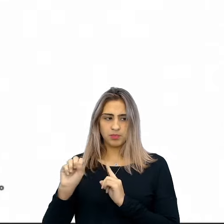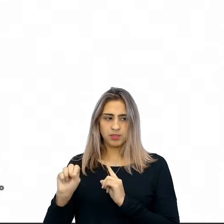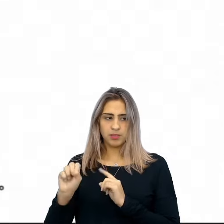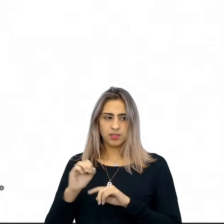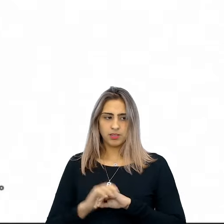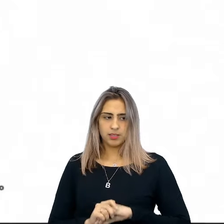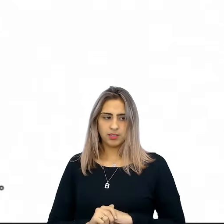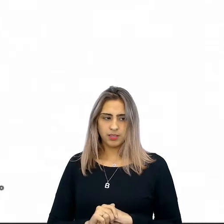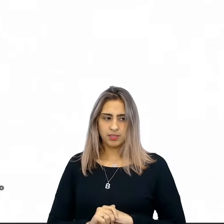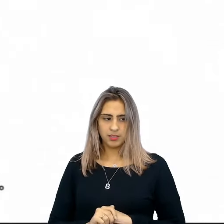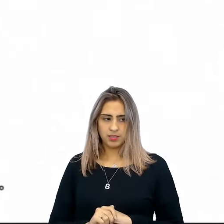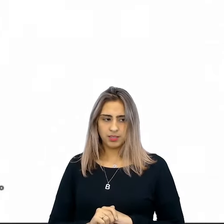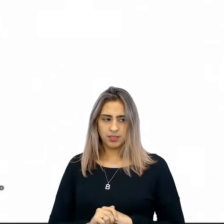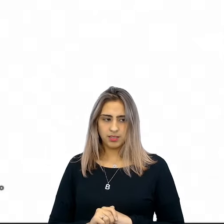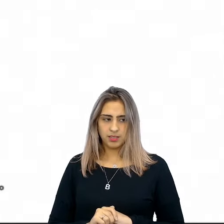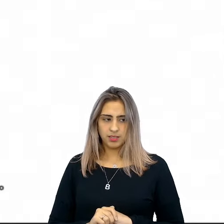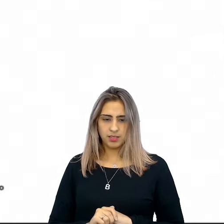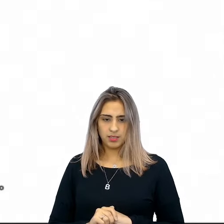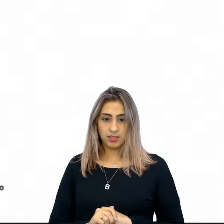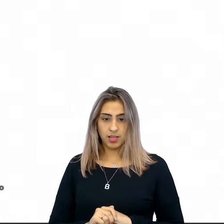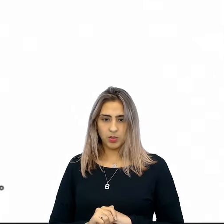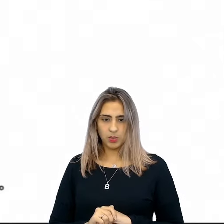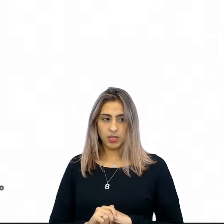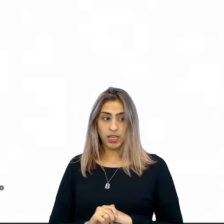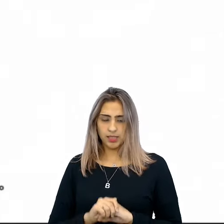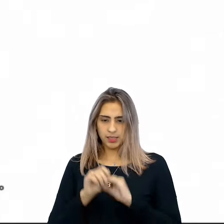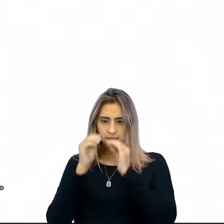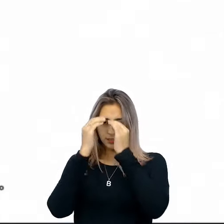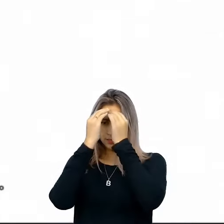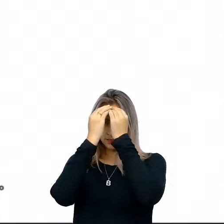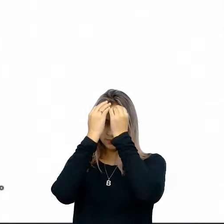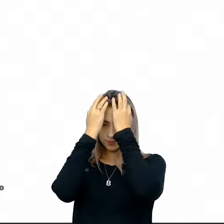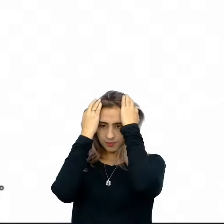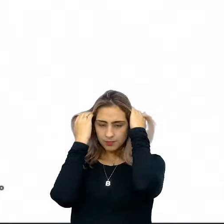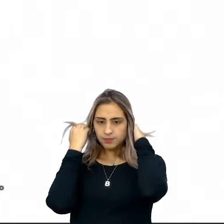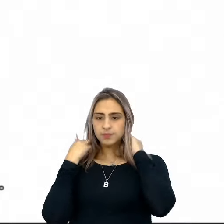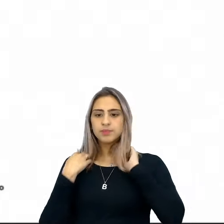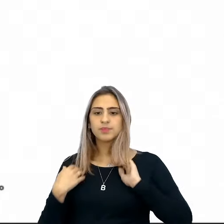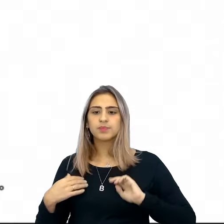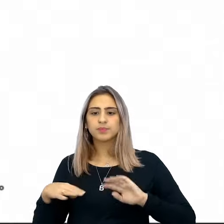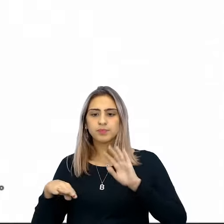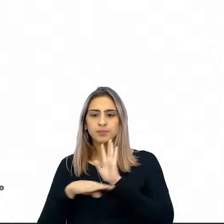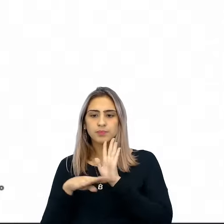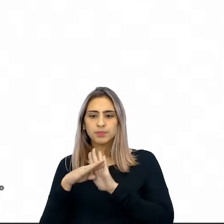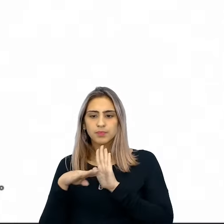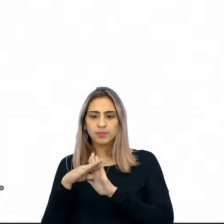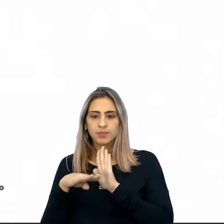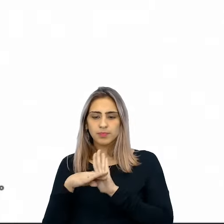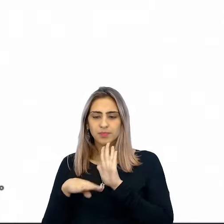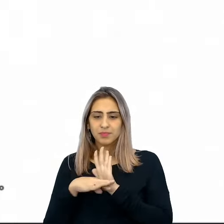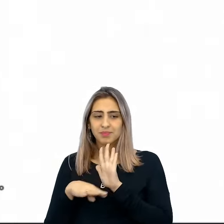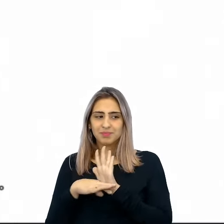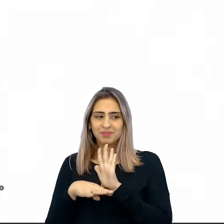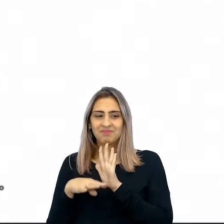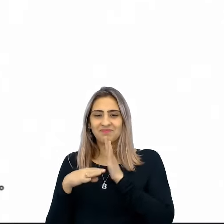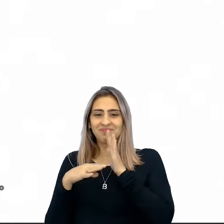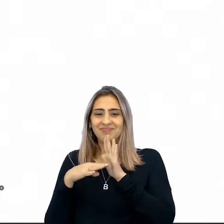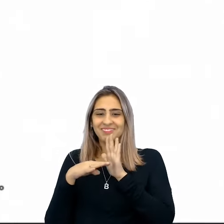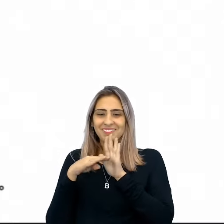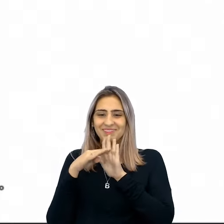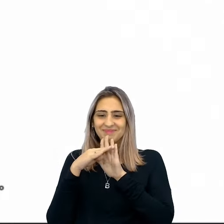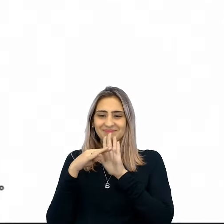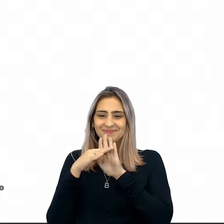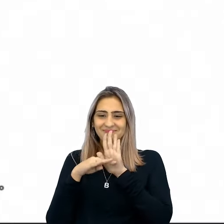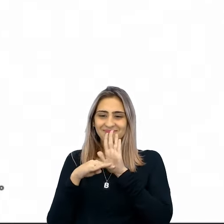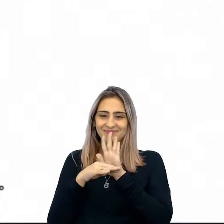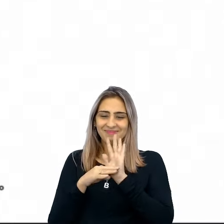outra possibilidade de decompor o número 428? Use espaço abaixo para registrar outras formas de decompô-lo. Então, ela